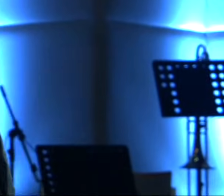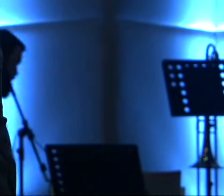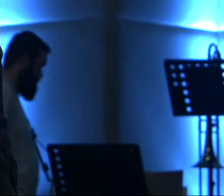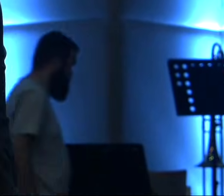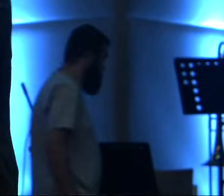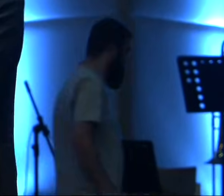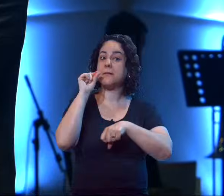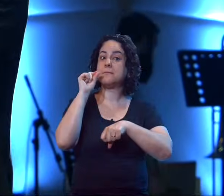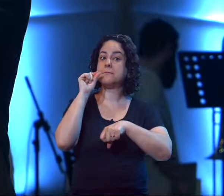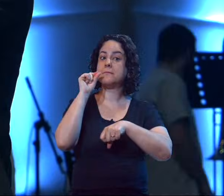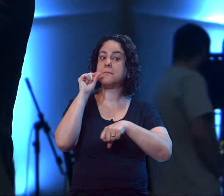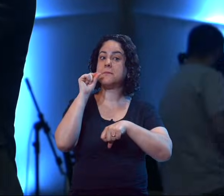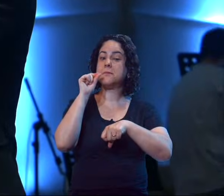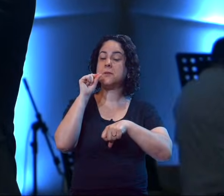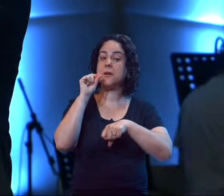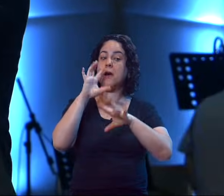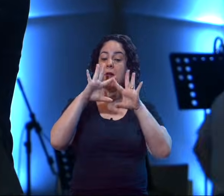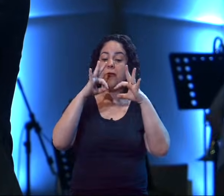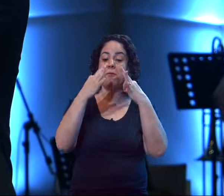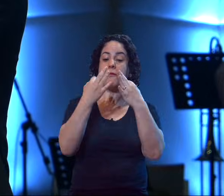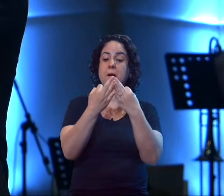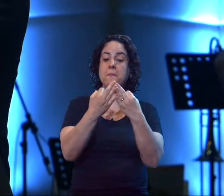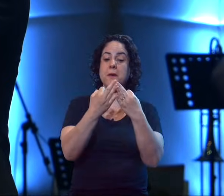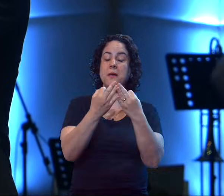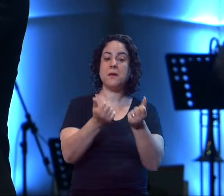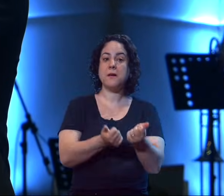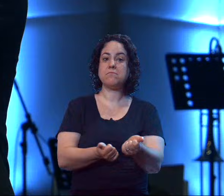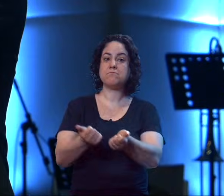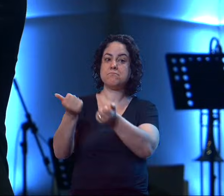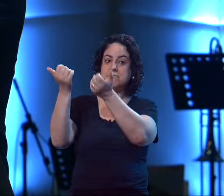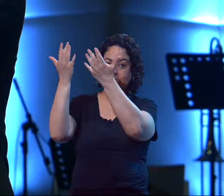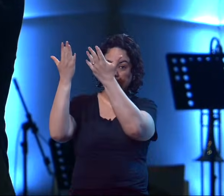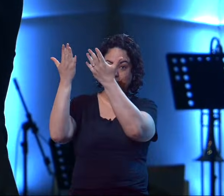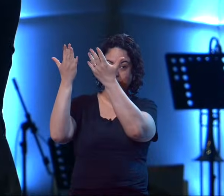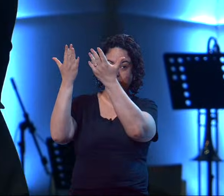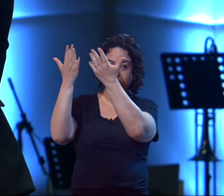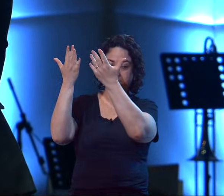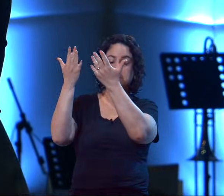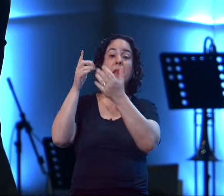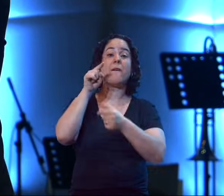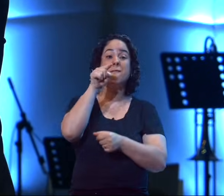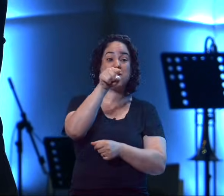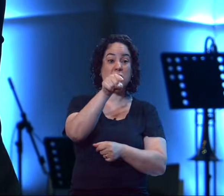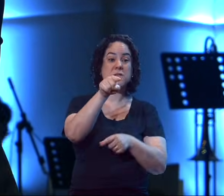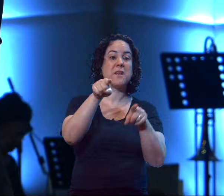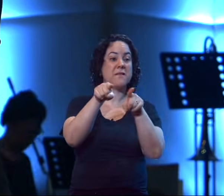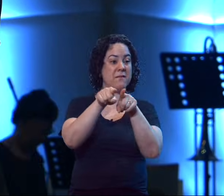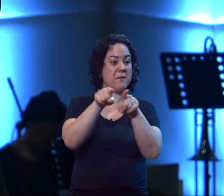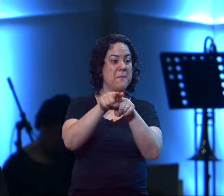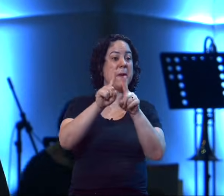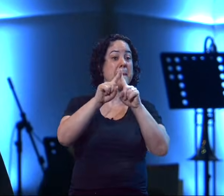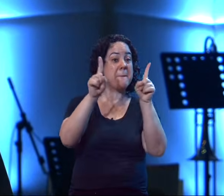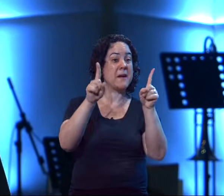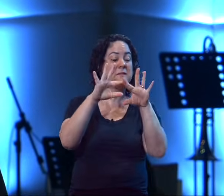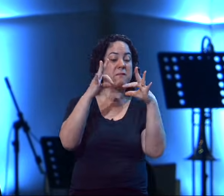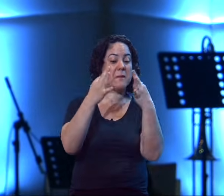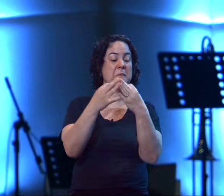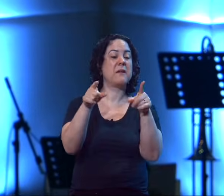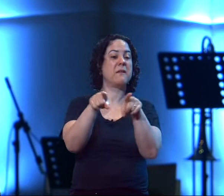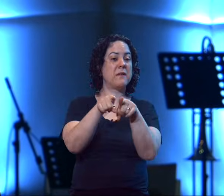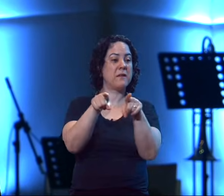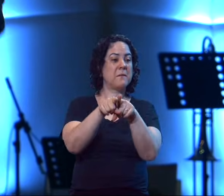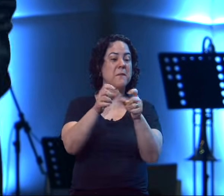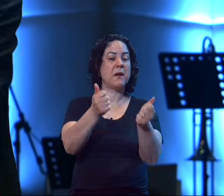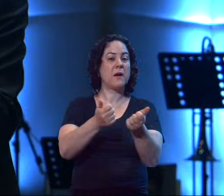Decida consagrar você, mas consagrar os seus ao Senhor, a sua família ao